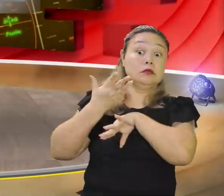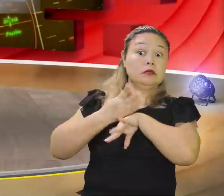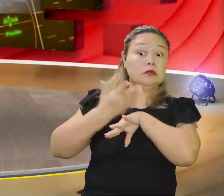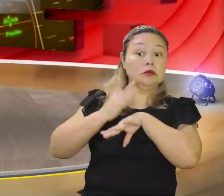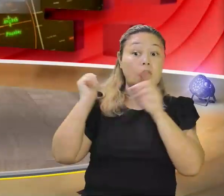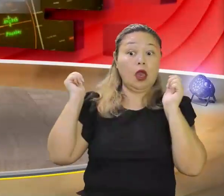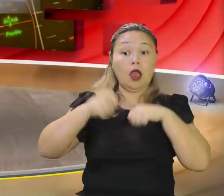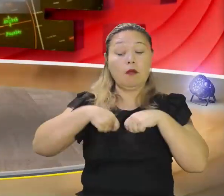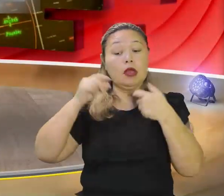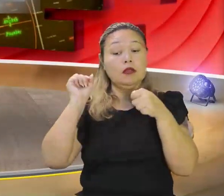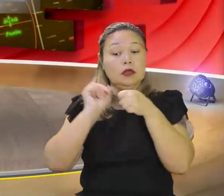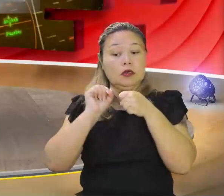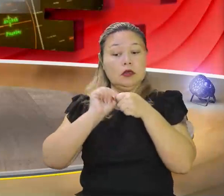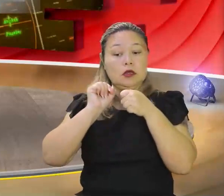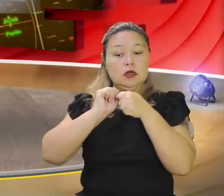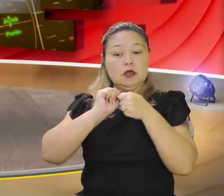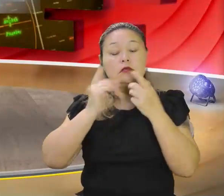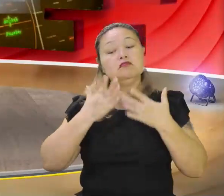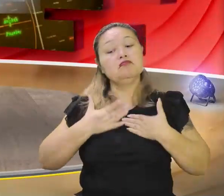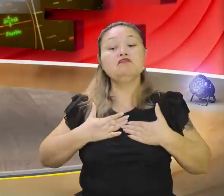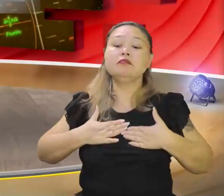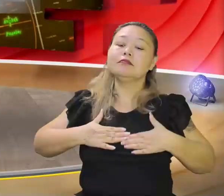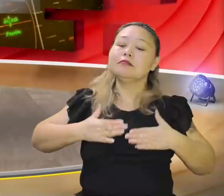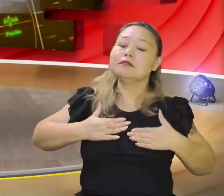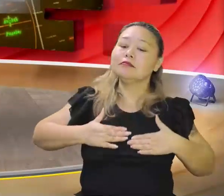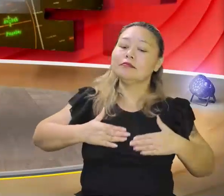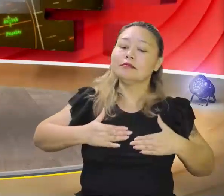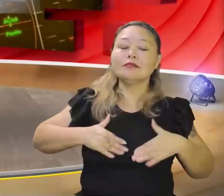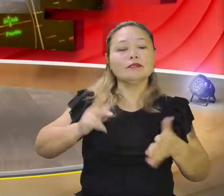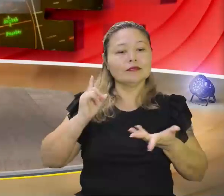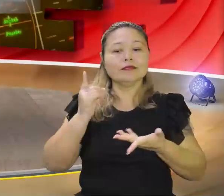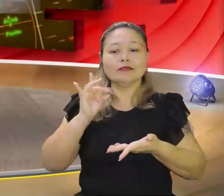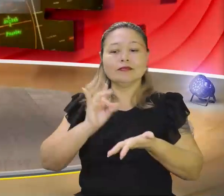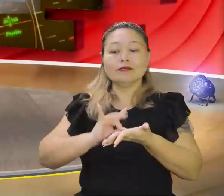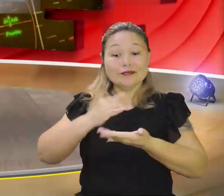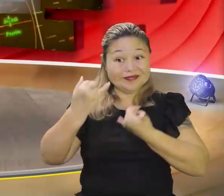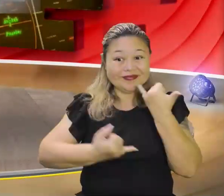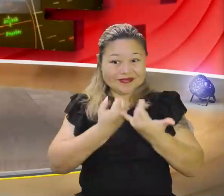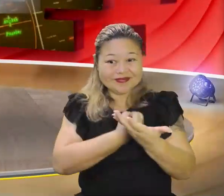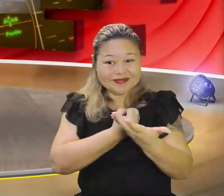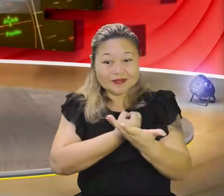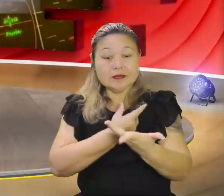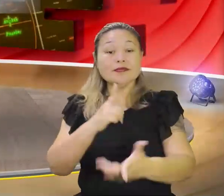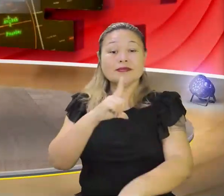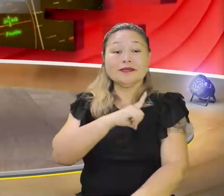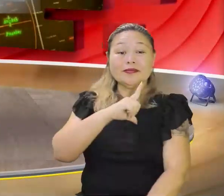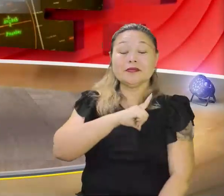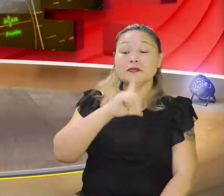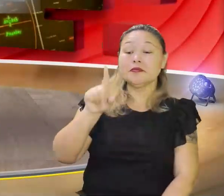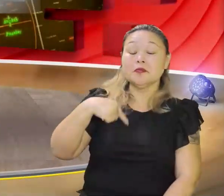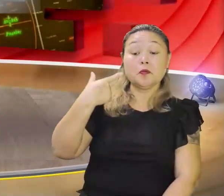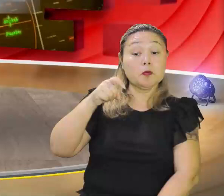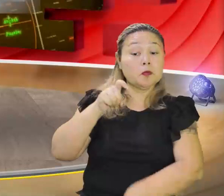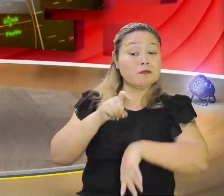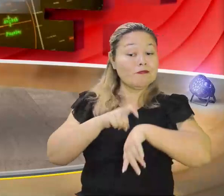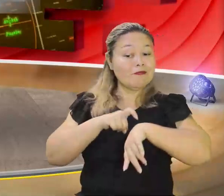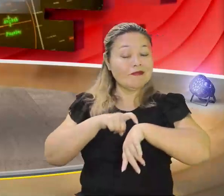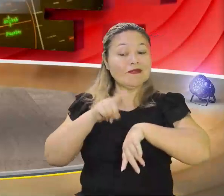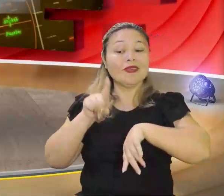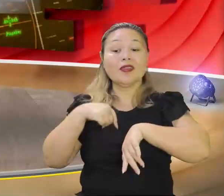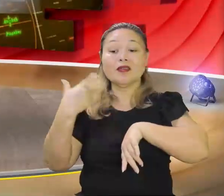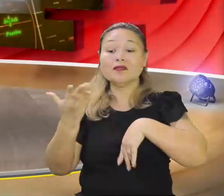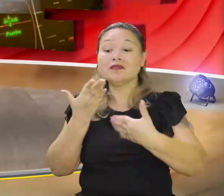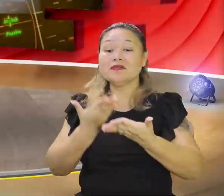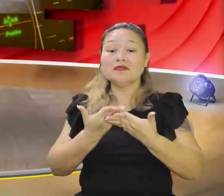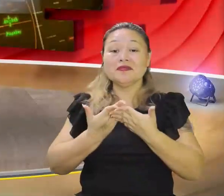capacitado para fazer com tranquilidade. Verdade. Vamos lá de Brincando com os Números? A gente tem o nosso momento do dia, o momento da aula, que a